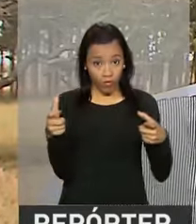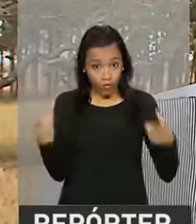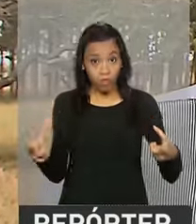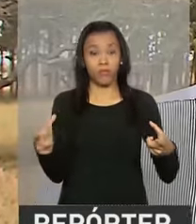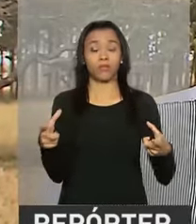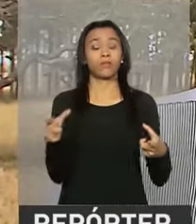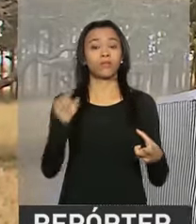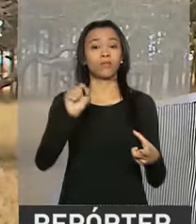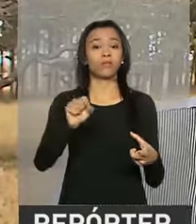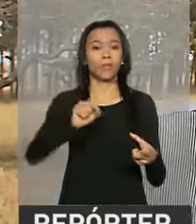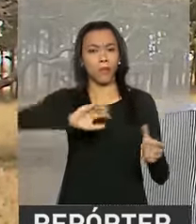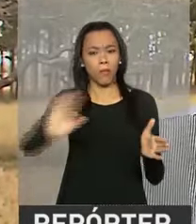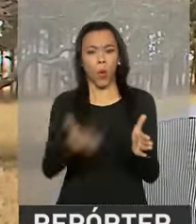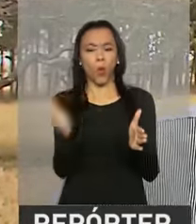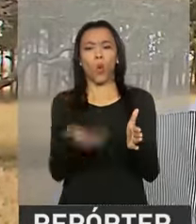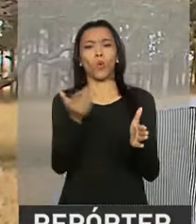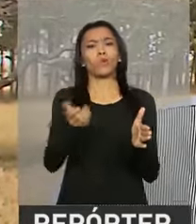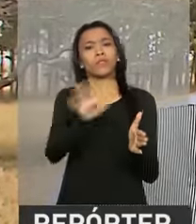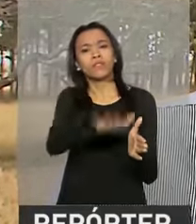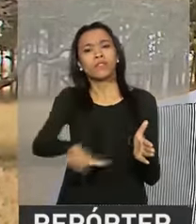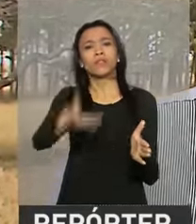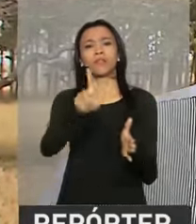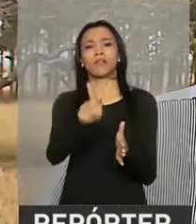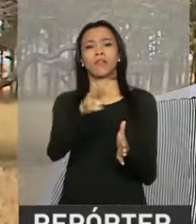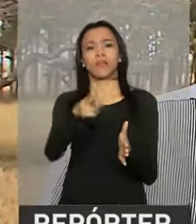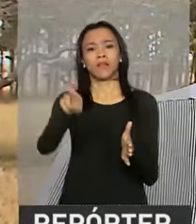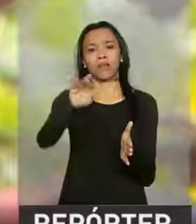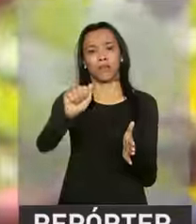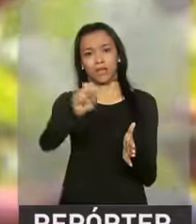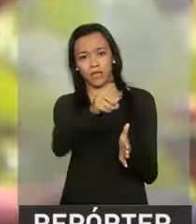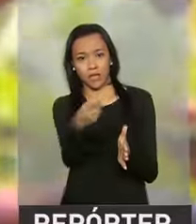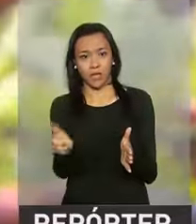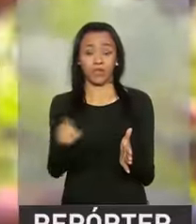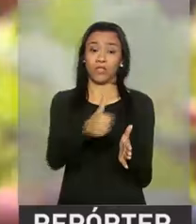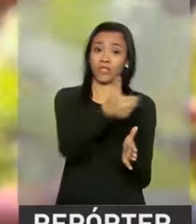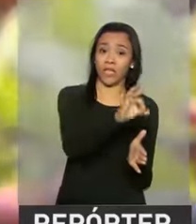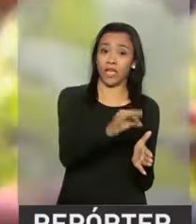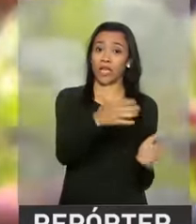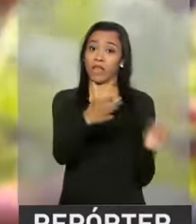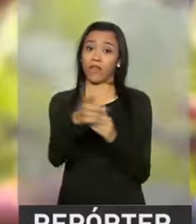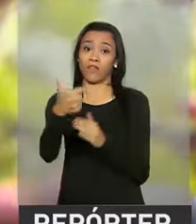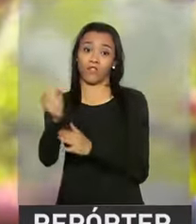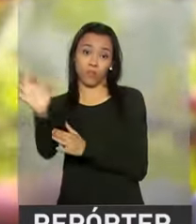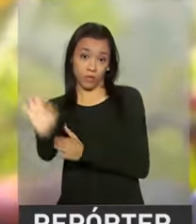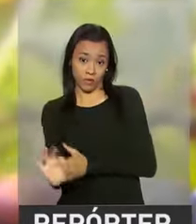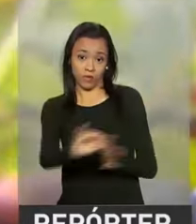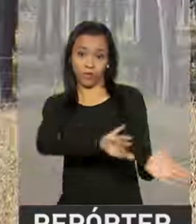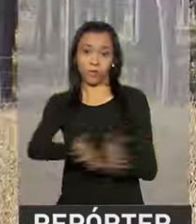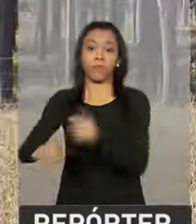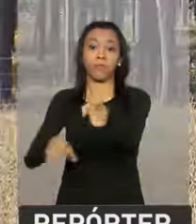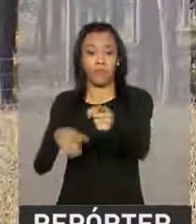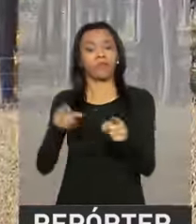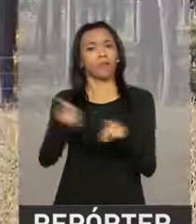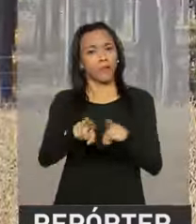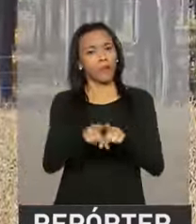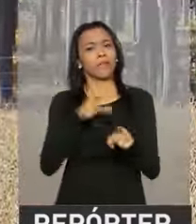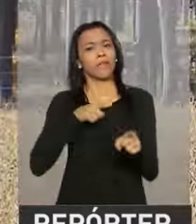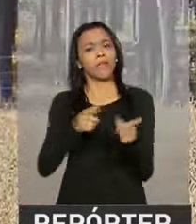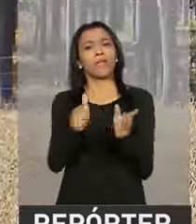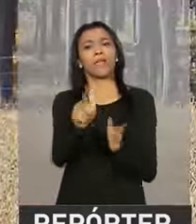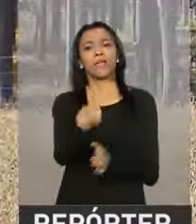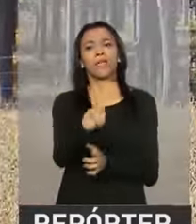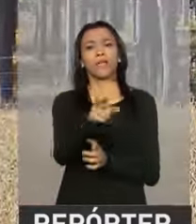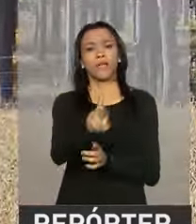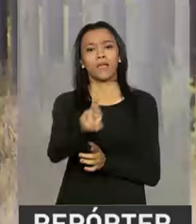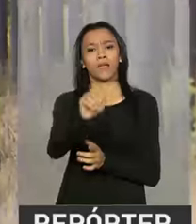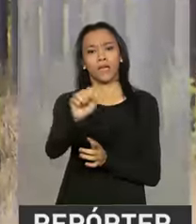produtividade de grão da ordem de 10 a 20%. Na integração, é feito o cultivo de grãos e, ao mesmo tempo, o